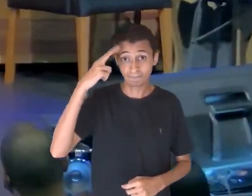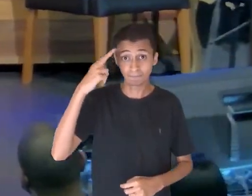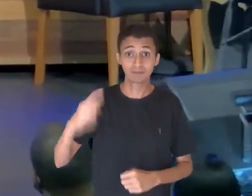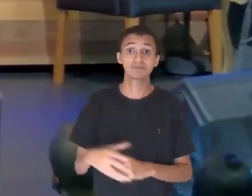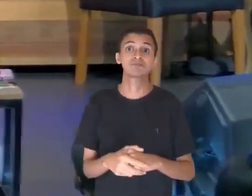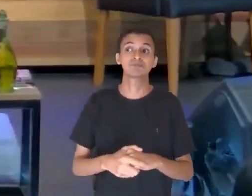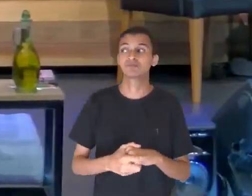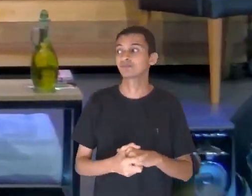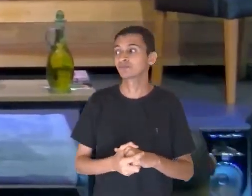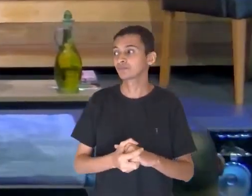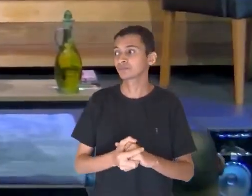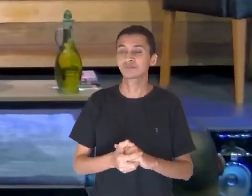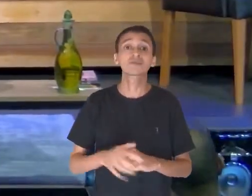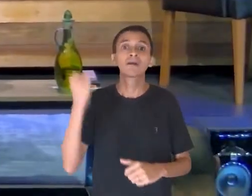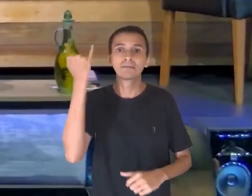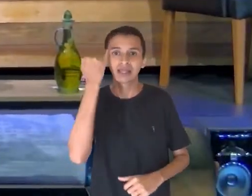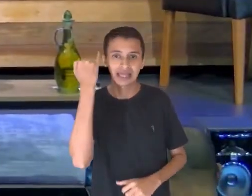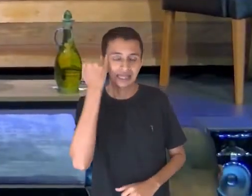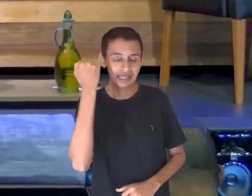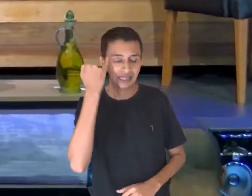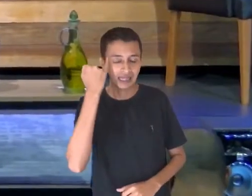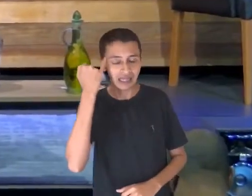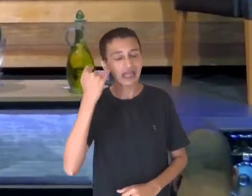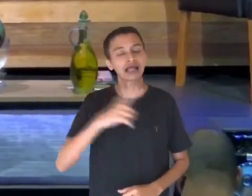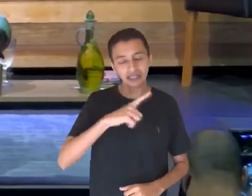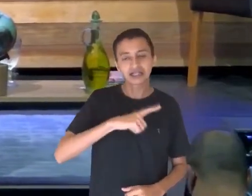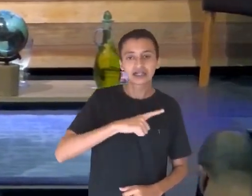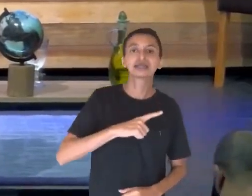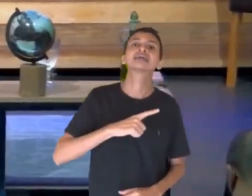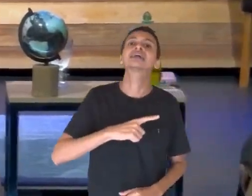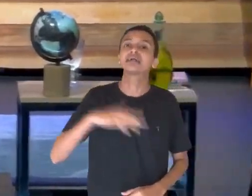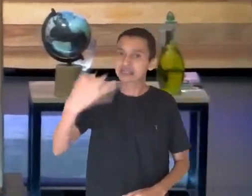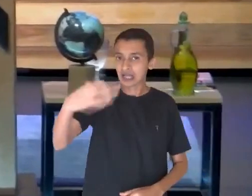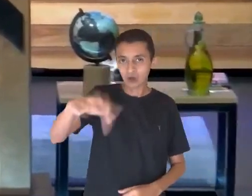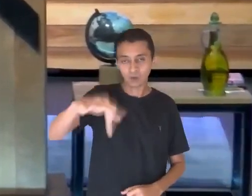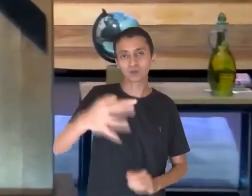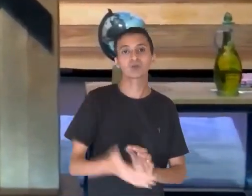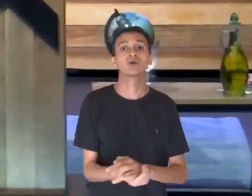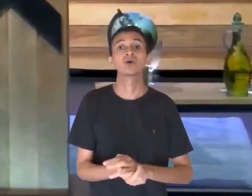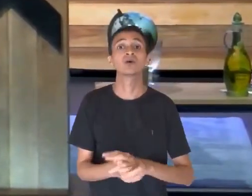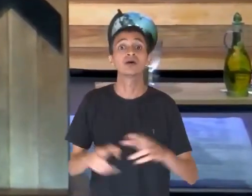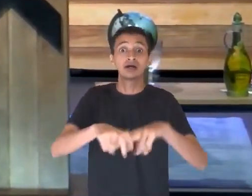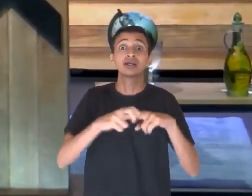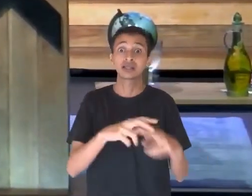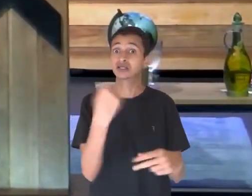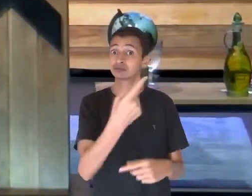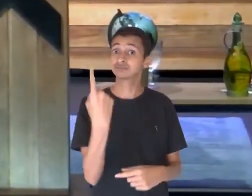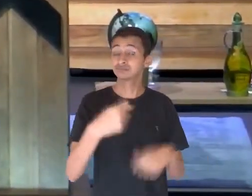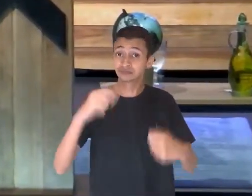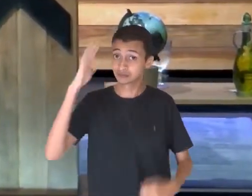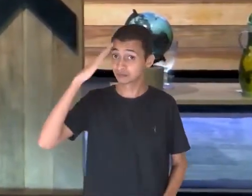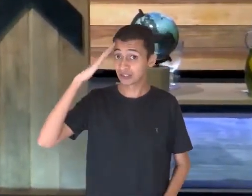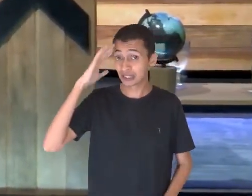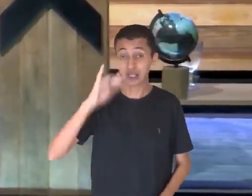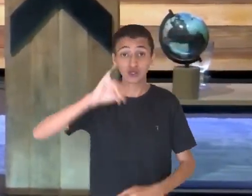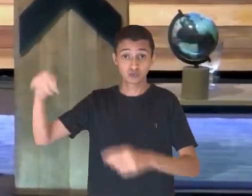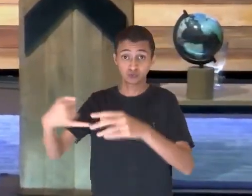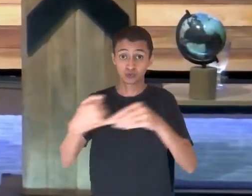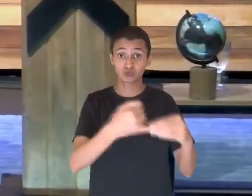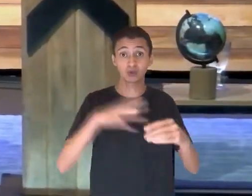porque aprenderam a se movimentar independente da dor. Então preste bem atenção, o que está acontecendo aqui é que